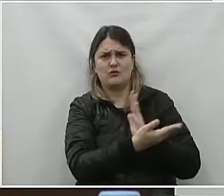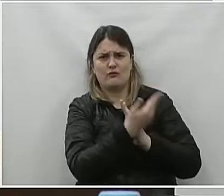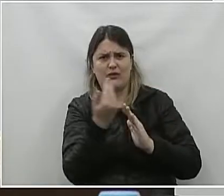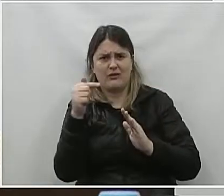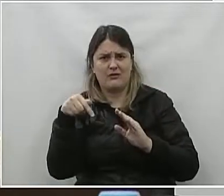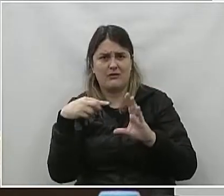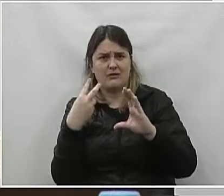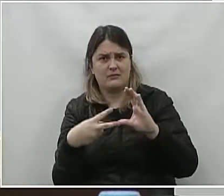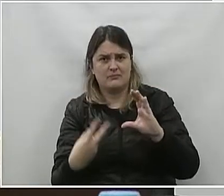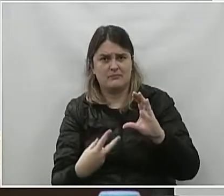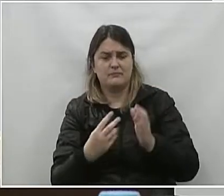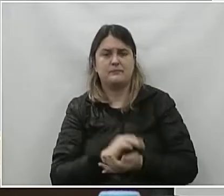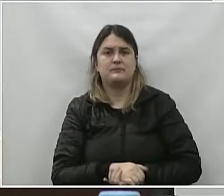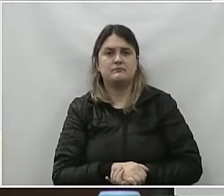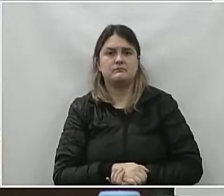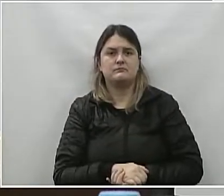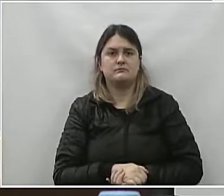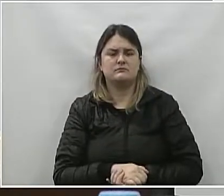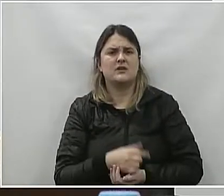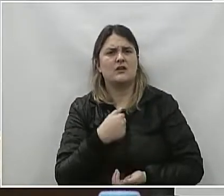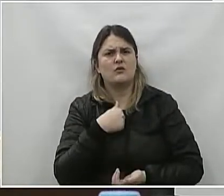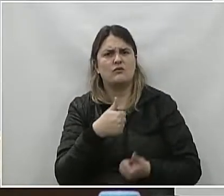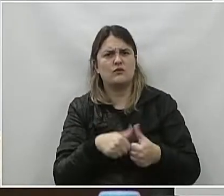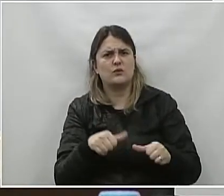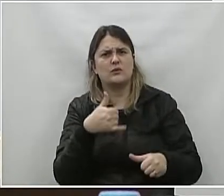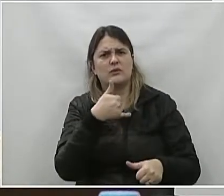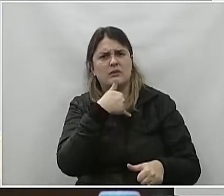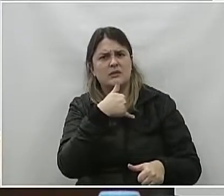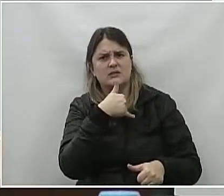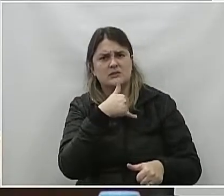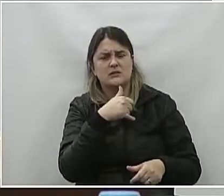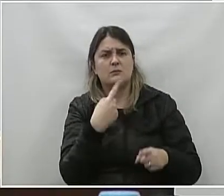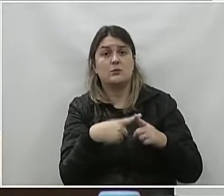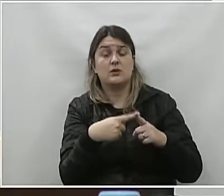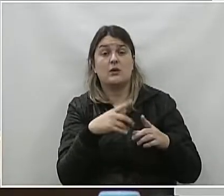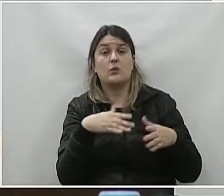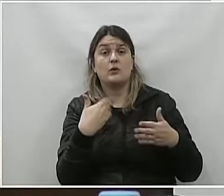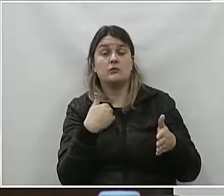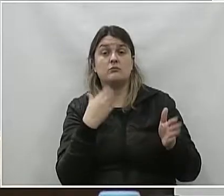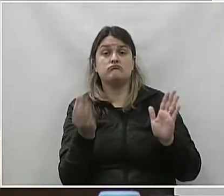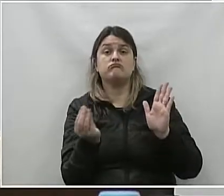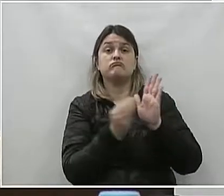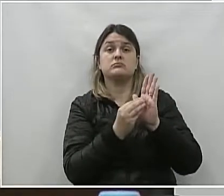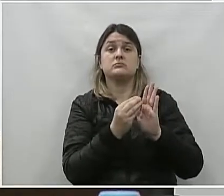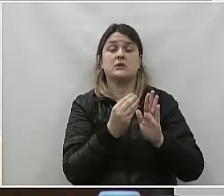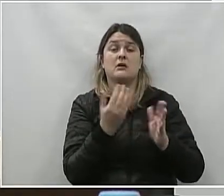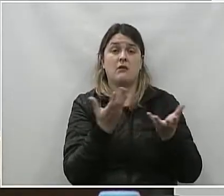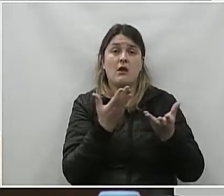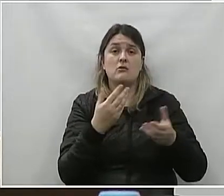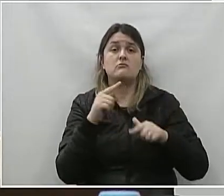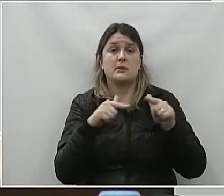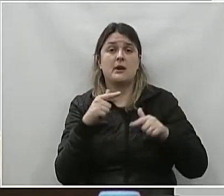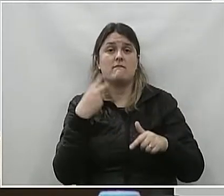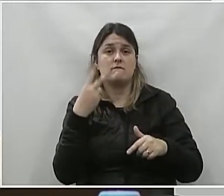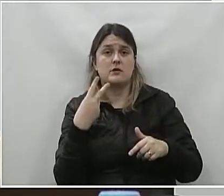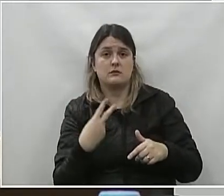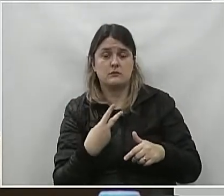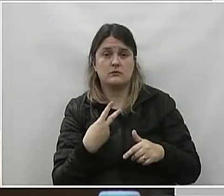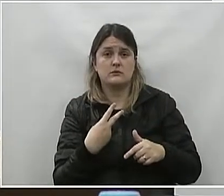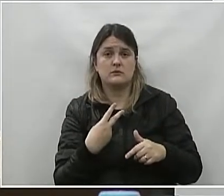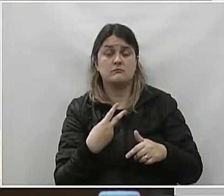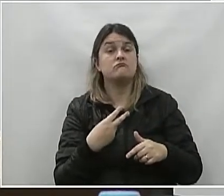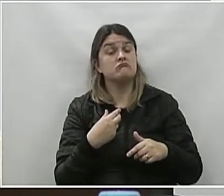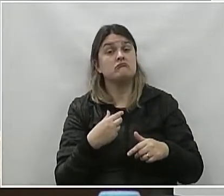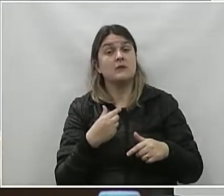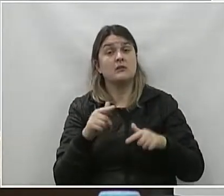Leis. E isso me entristece, porque quando coloquei o meu nome para ser representante da população de União da Vitória, é